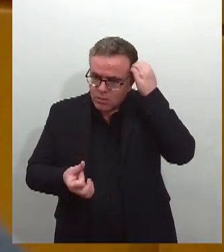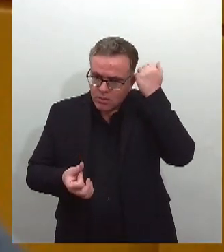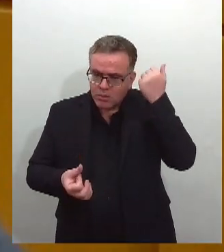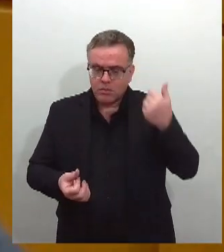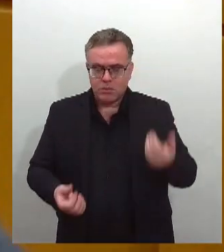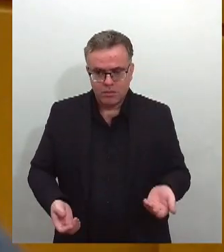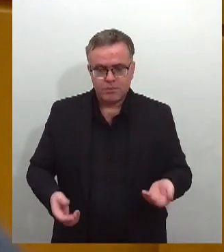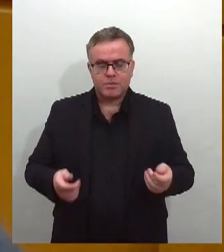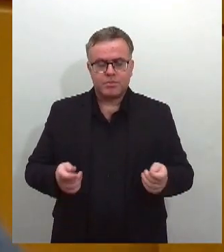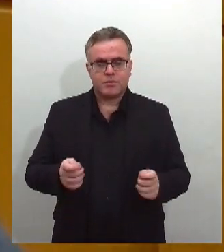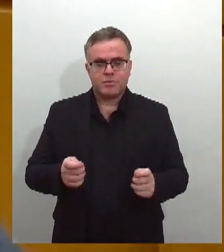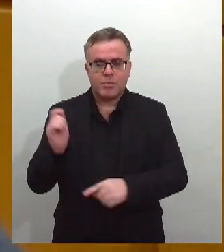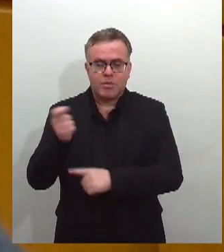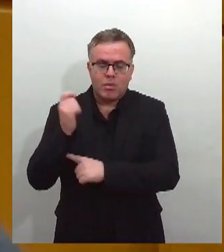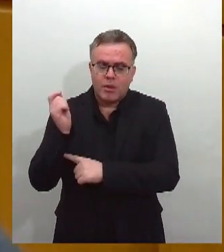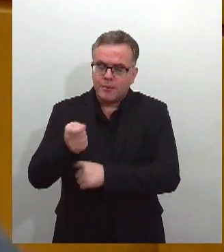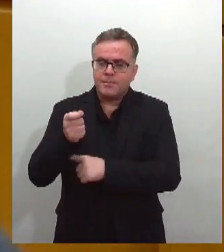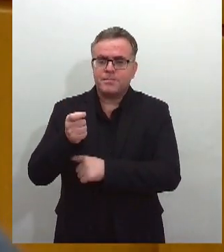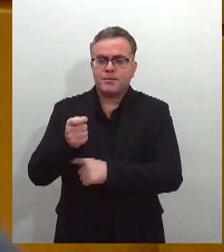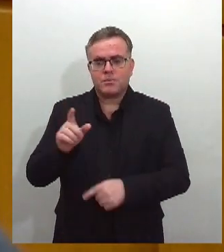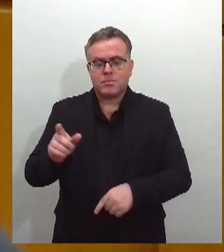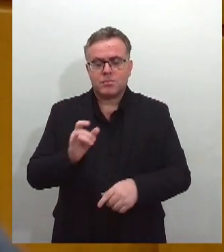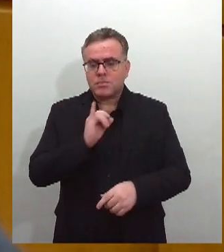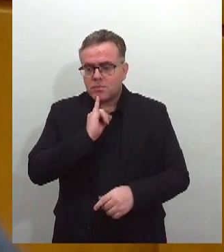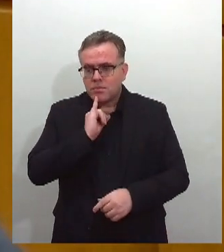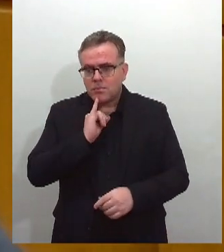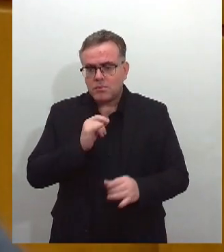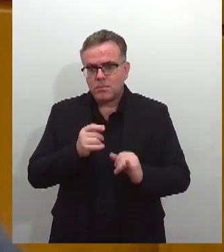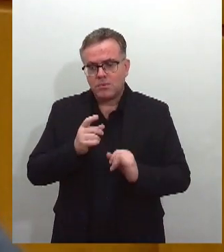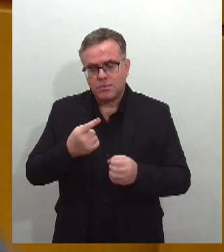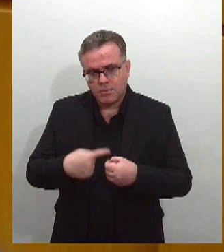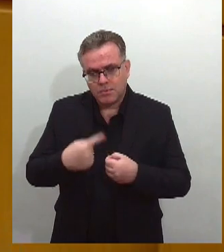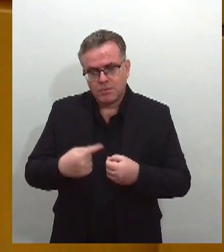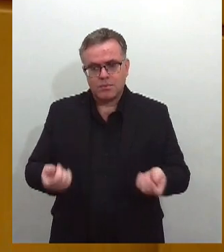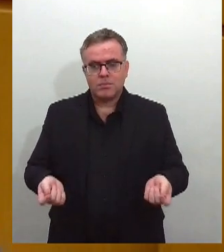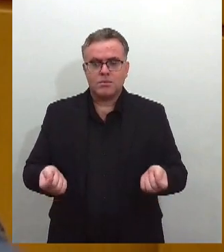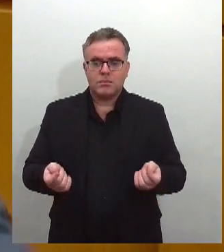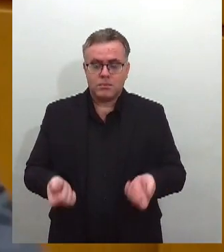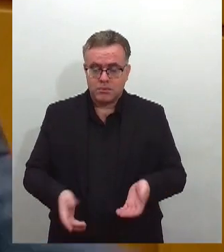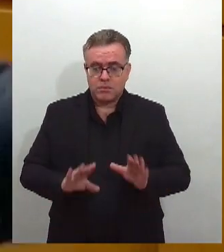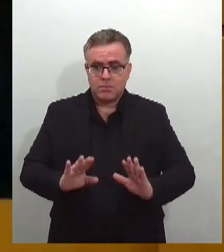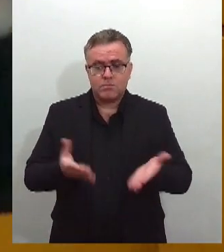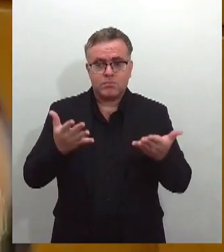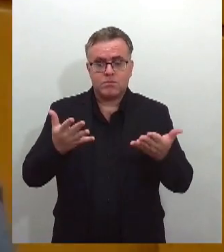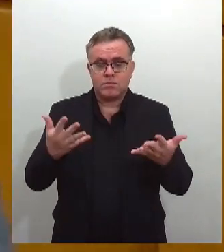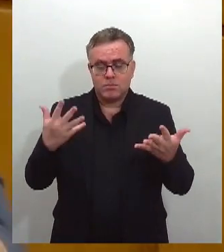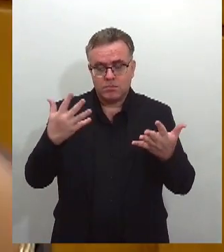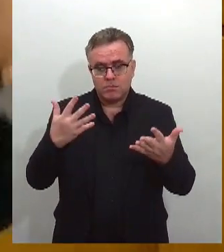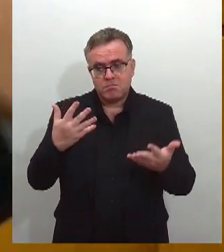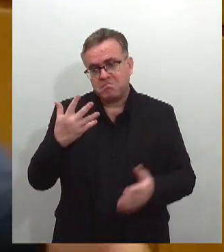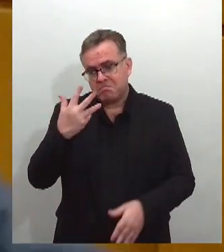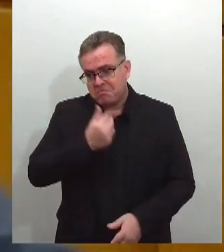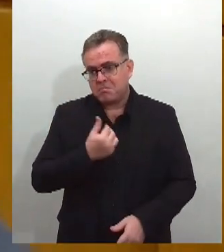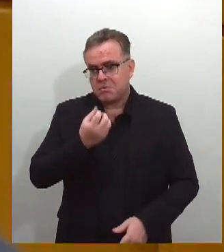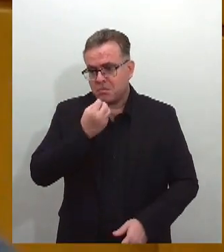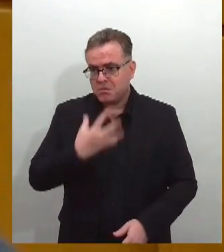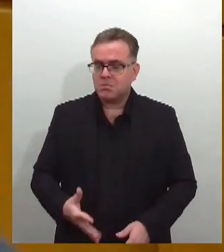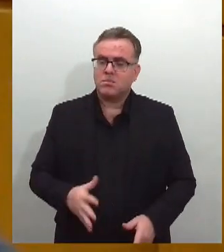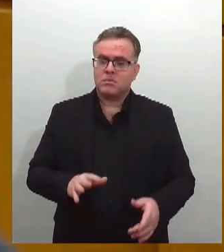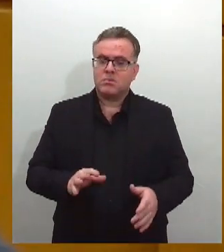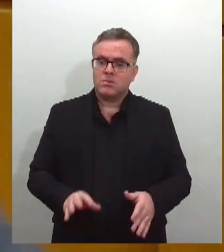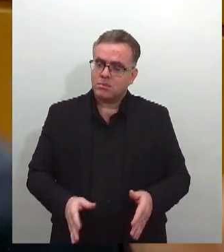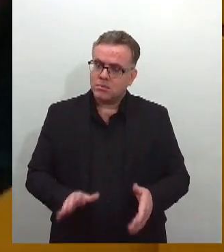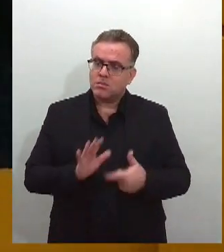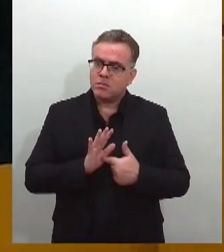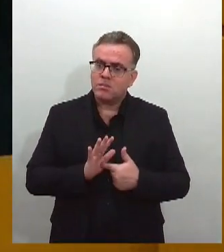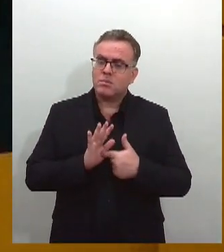A gente está aqui para falar dessa grandiosa festa, mais do que atrações, é o que representa a essência do povo